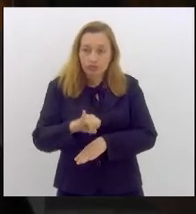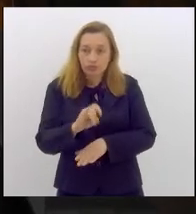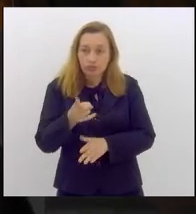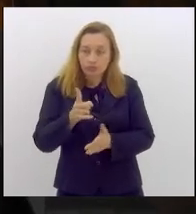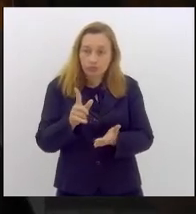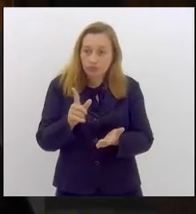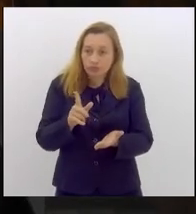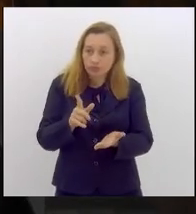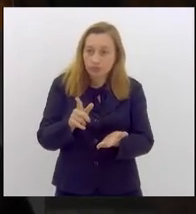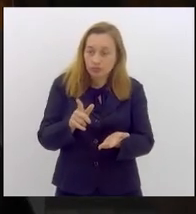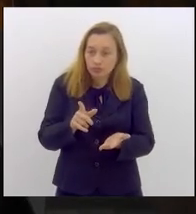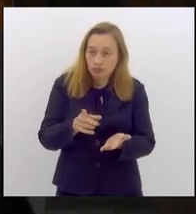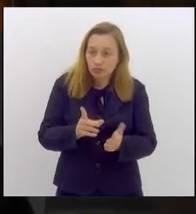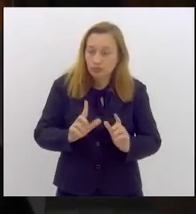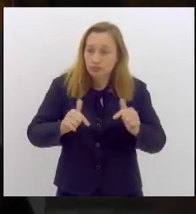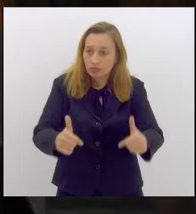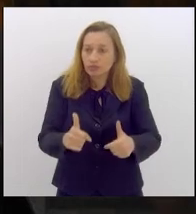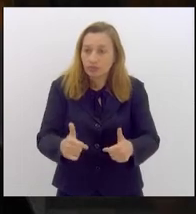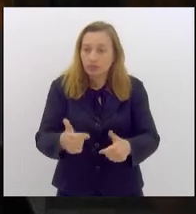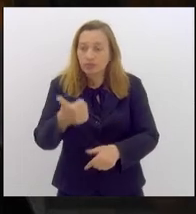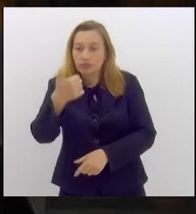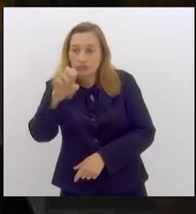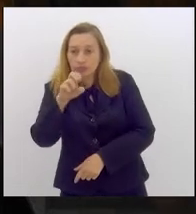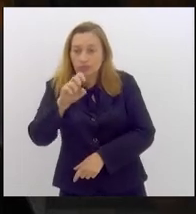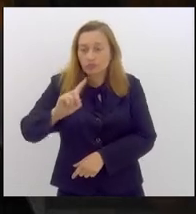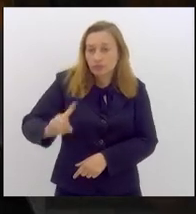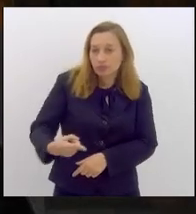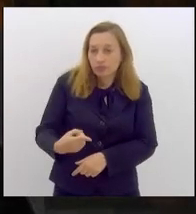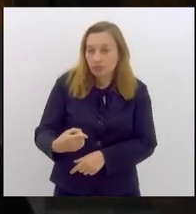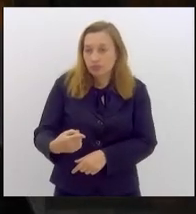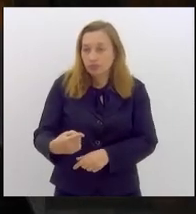papel, as 15 mil turmas